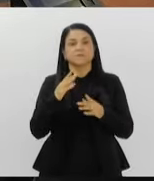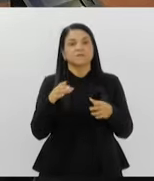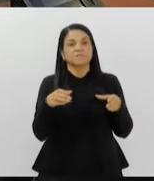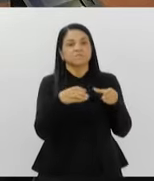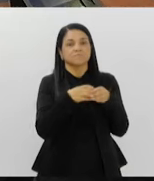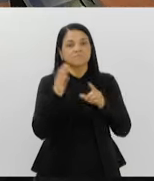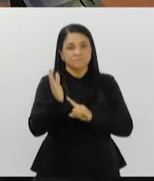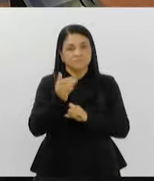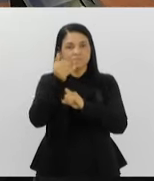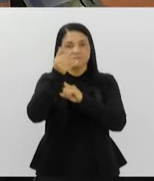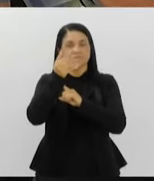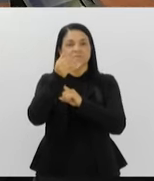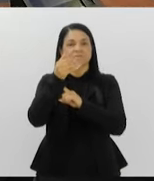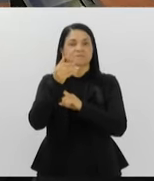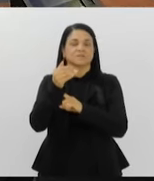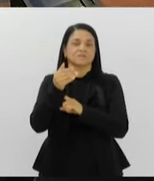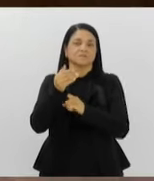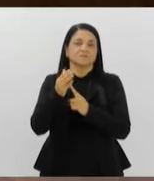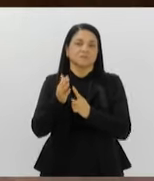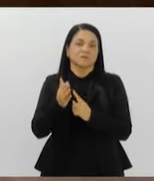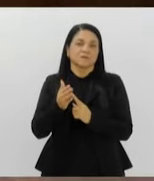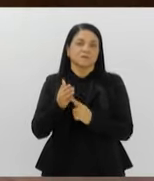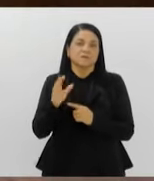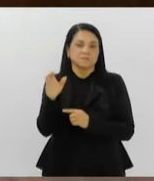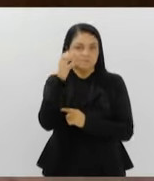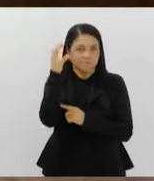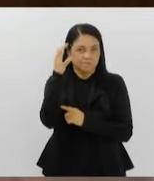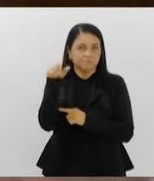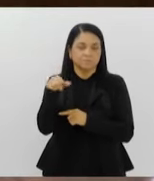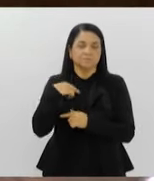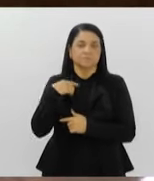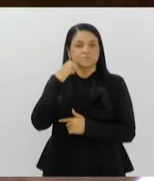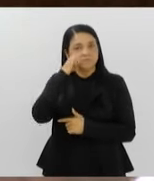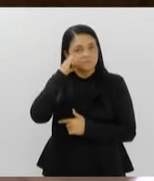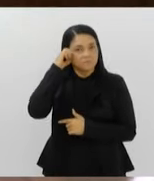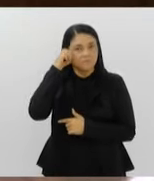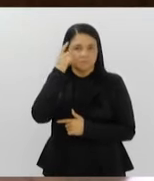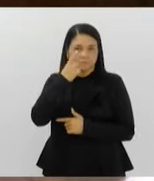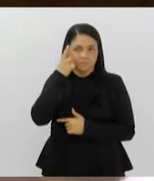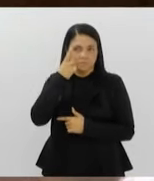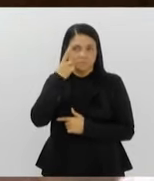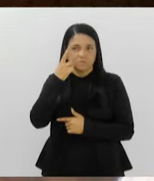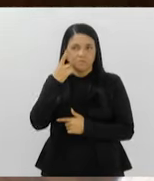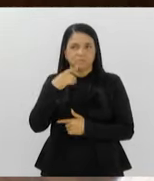deputada Élica Takimoto. Tia Ju, eu...